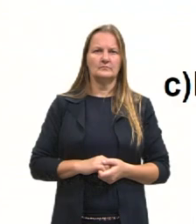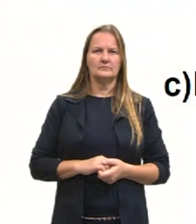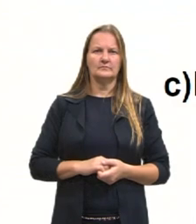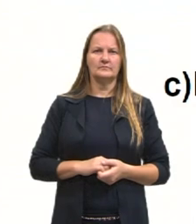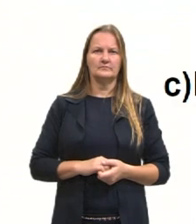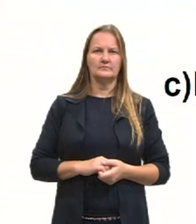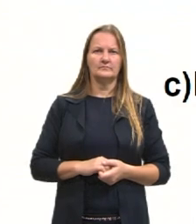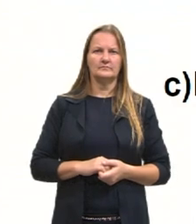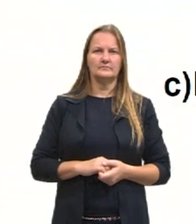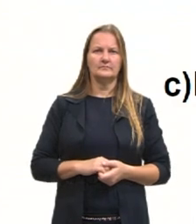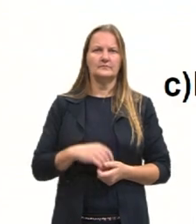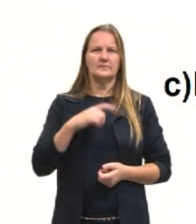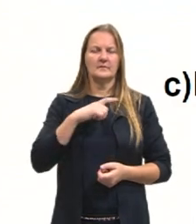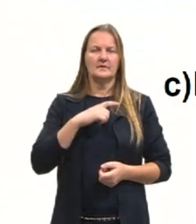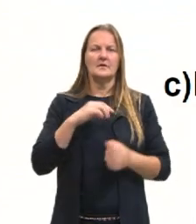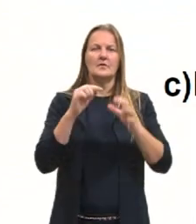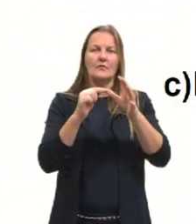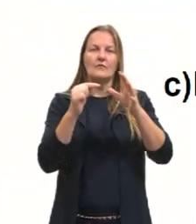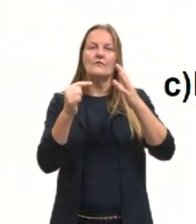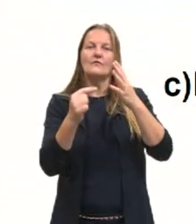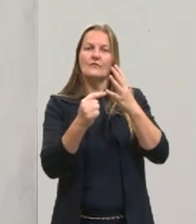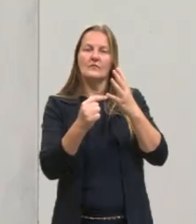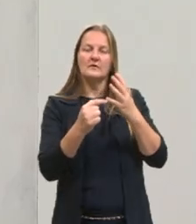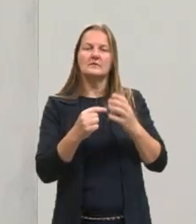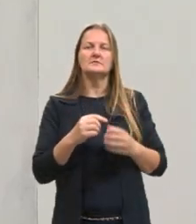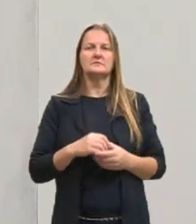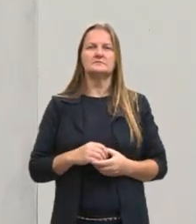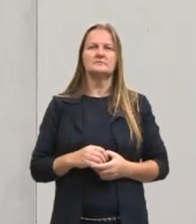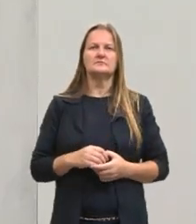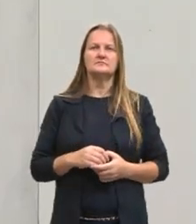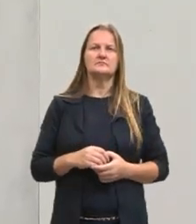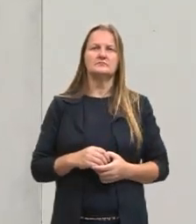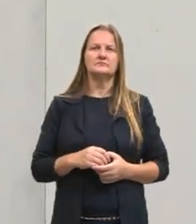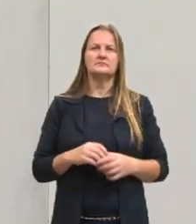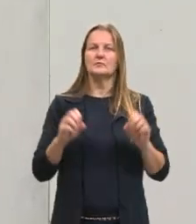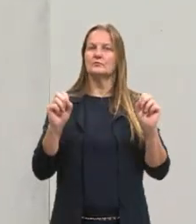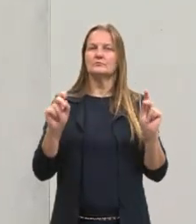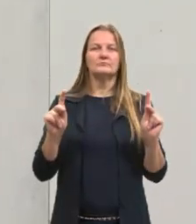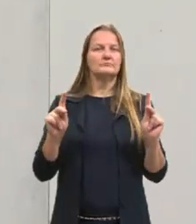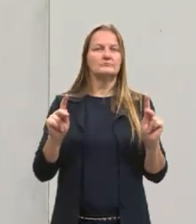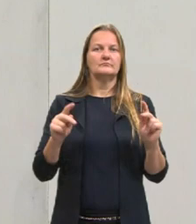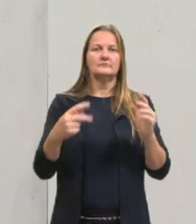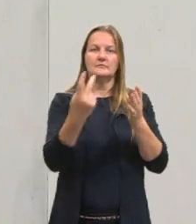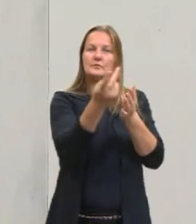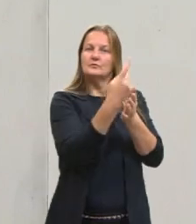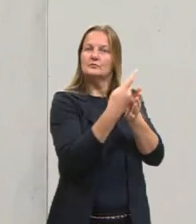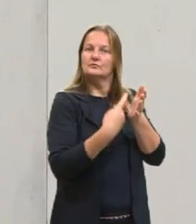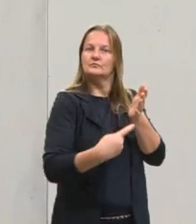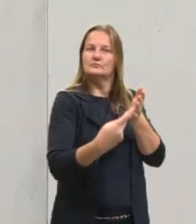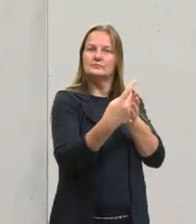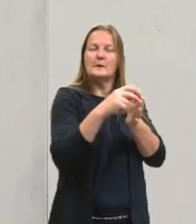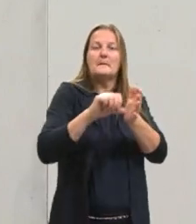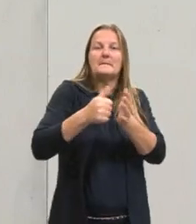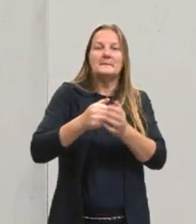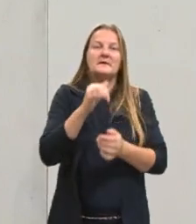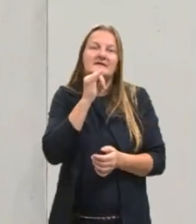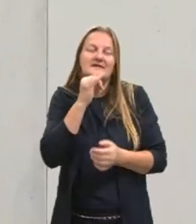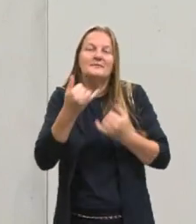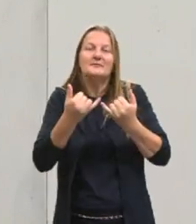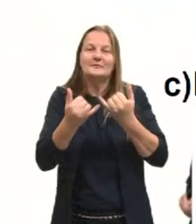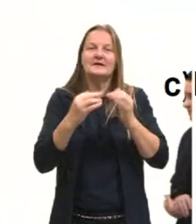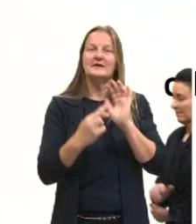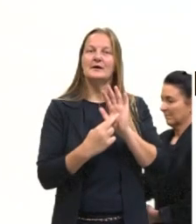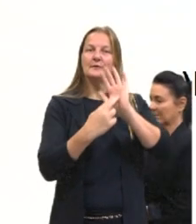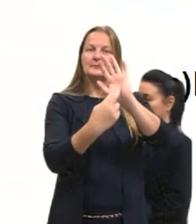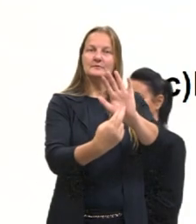U. São vogais do alfabeto. E tcharam, está pronto então aí o primeiro exemplo, né, de